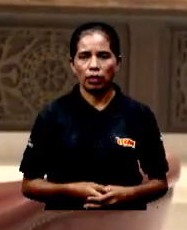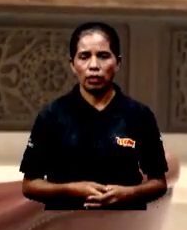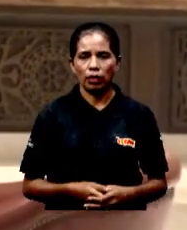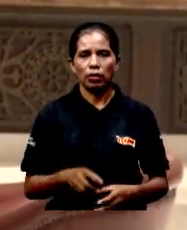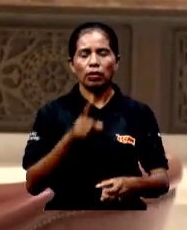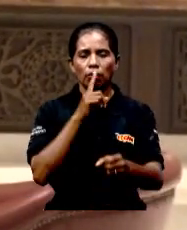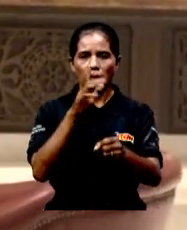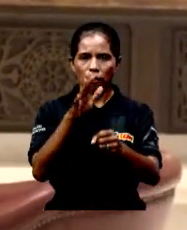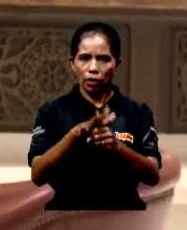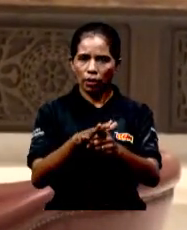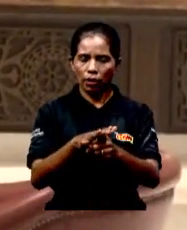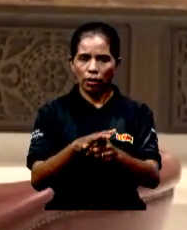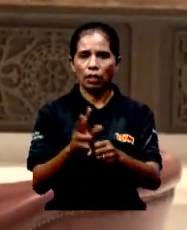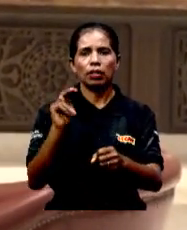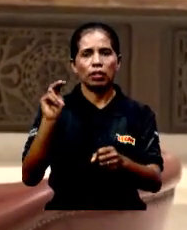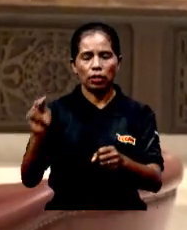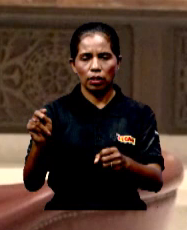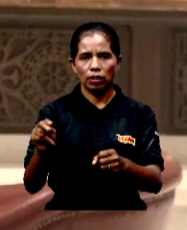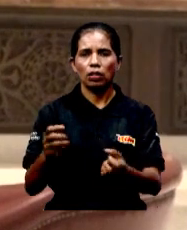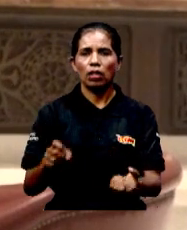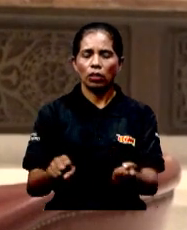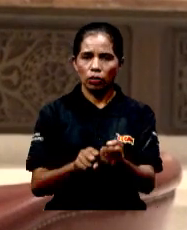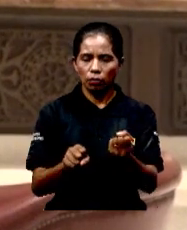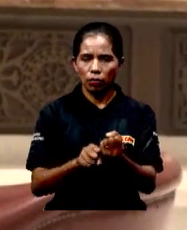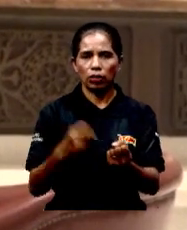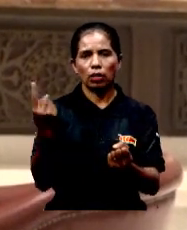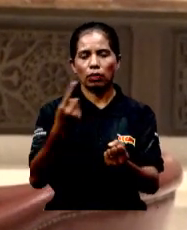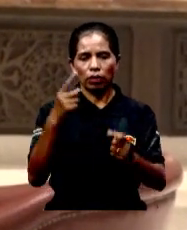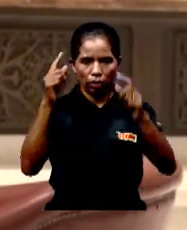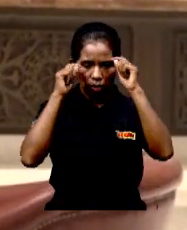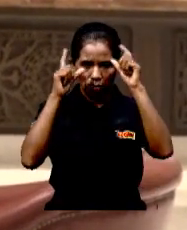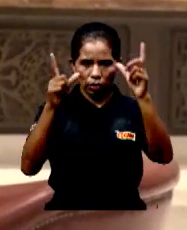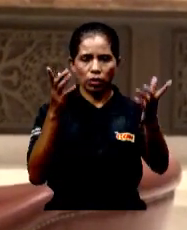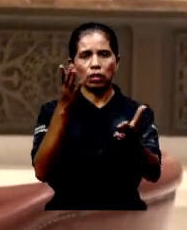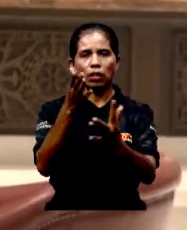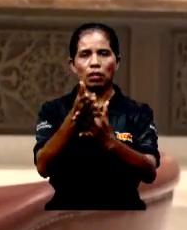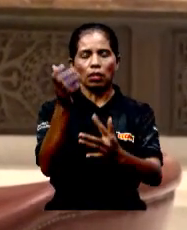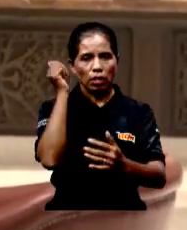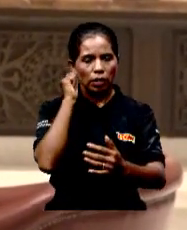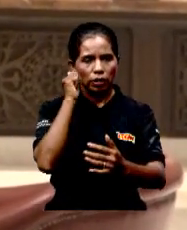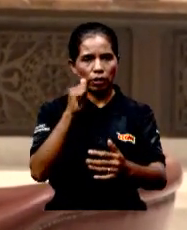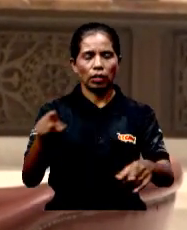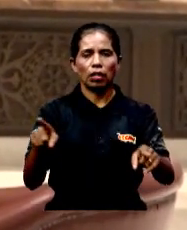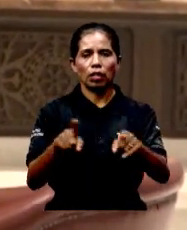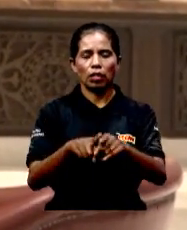comprometa nia se apoio na fati Timor Leste tama ba Asia ne sa full